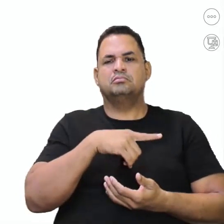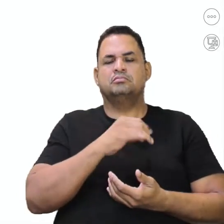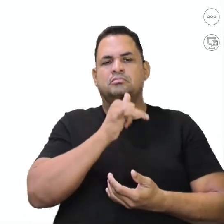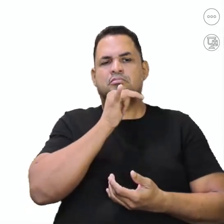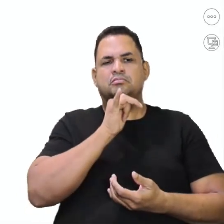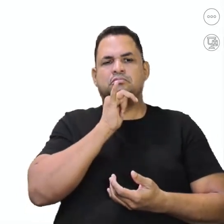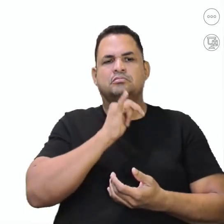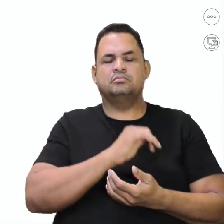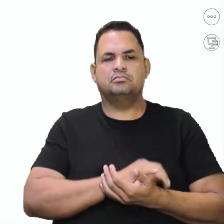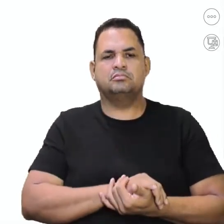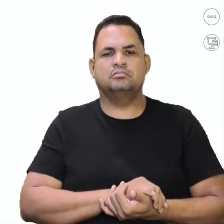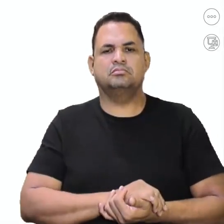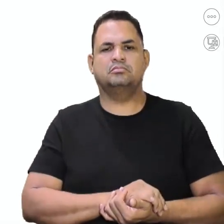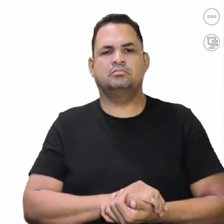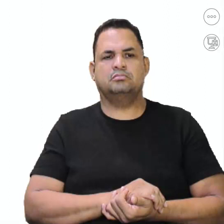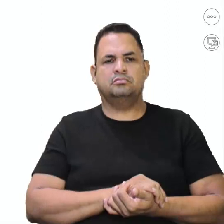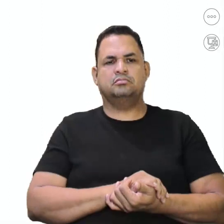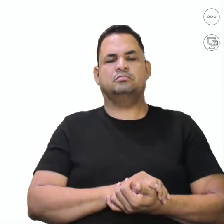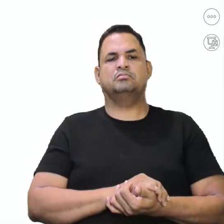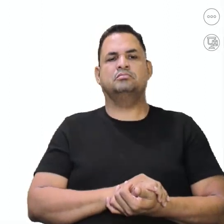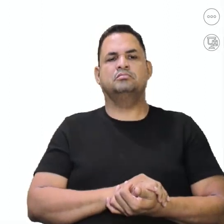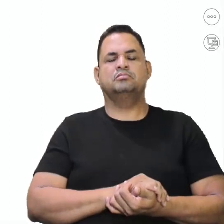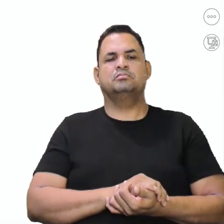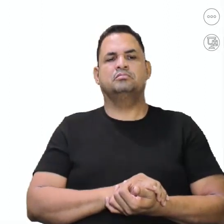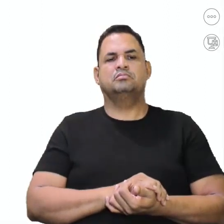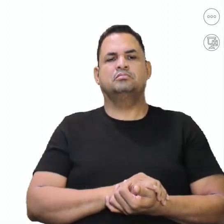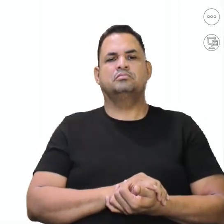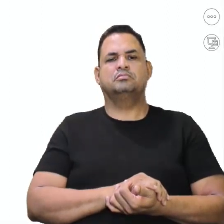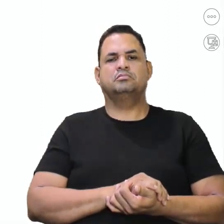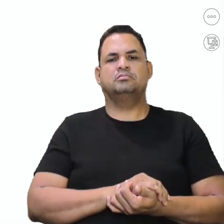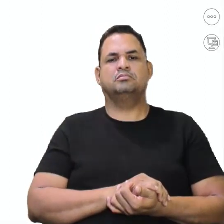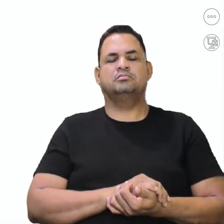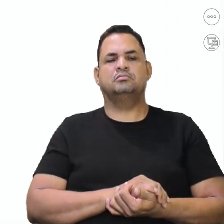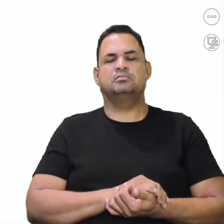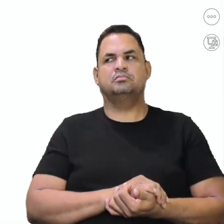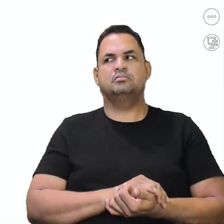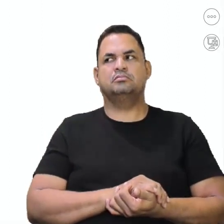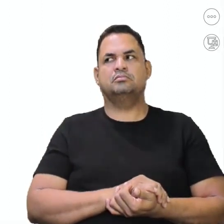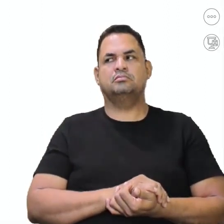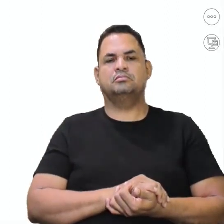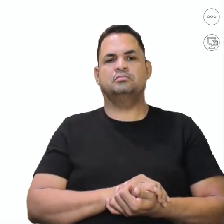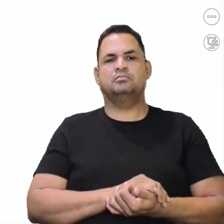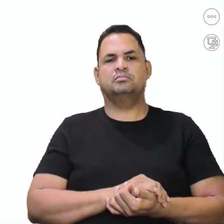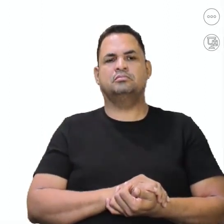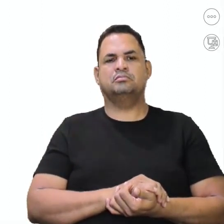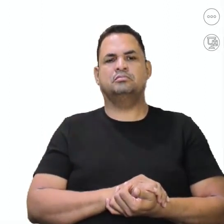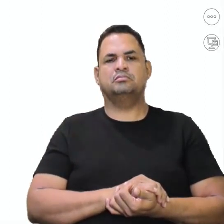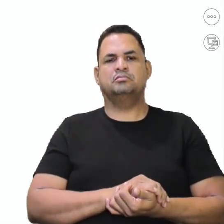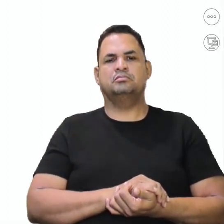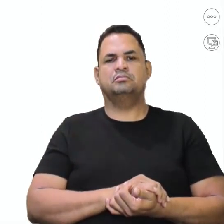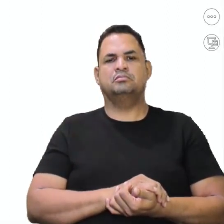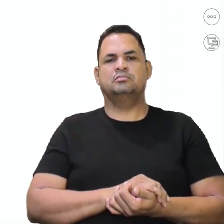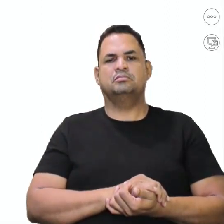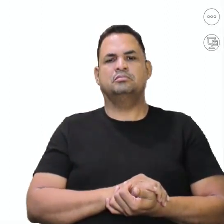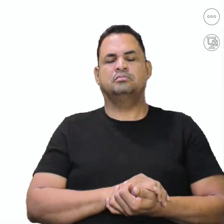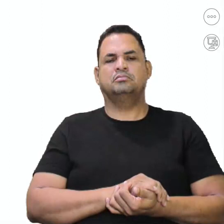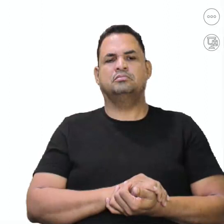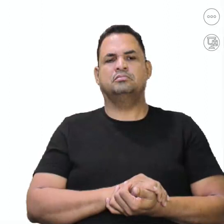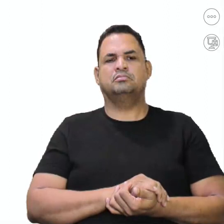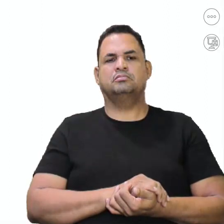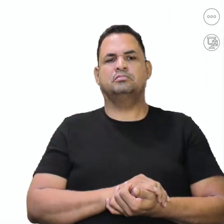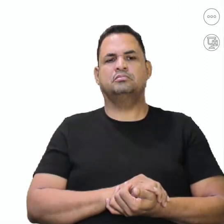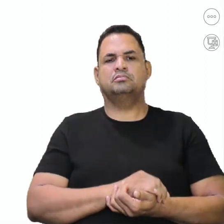alguns exemplos. Então, vamos lá. An interview is a conversation where questions are asked and answers are